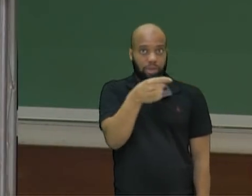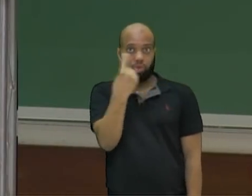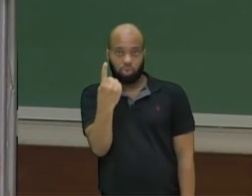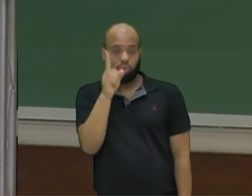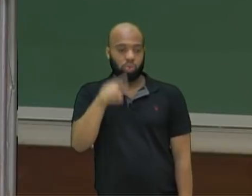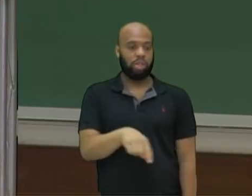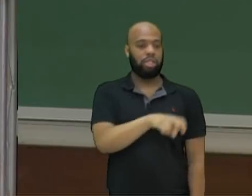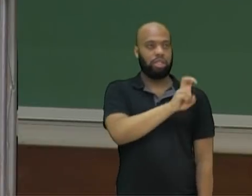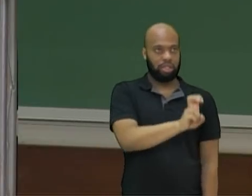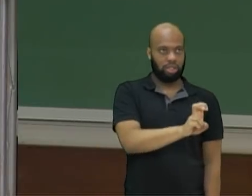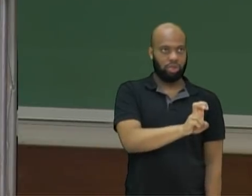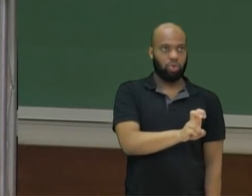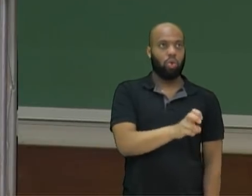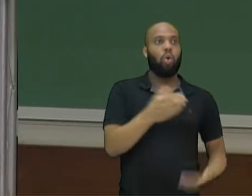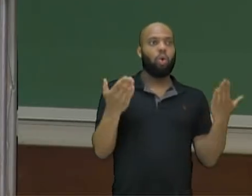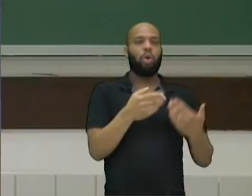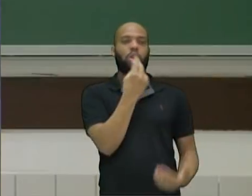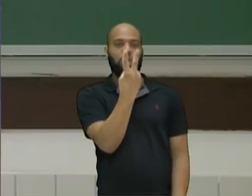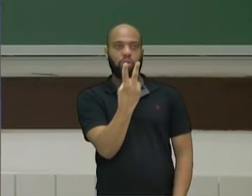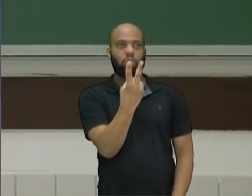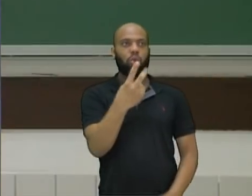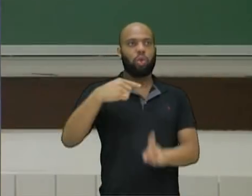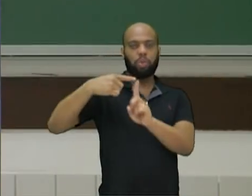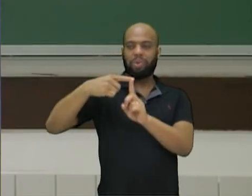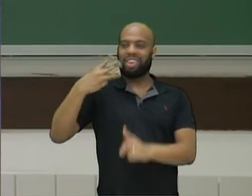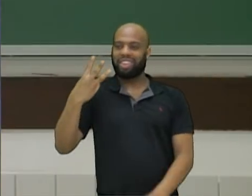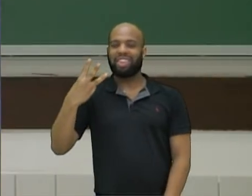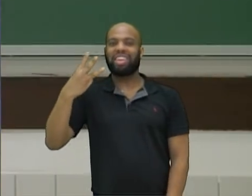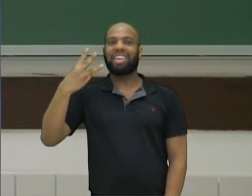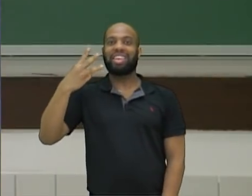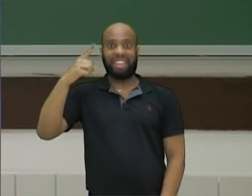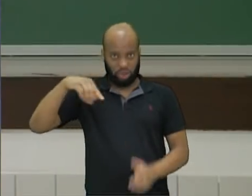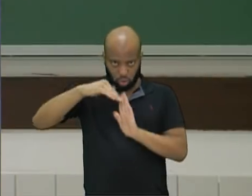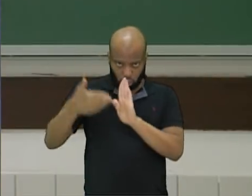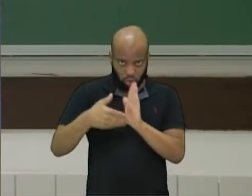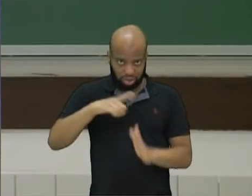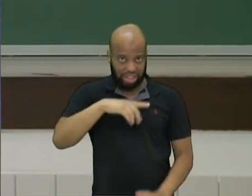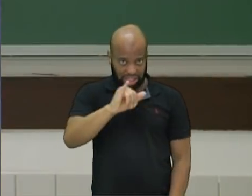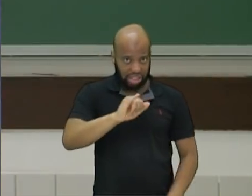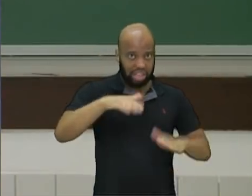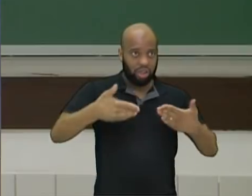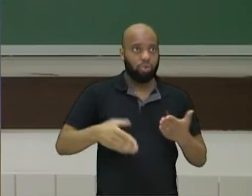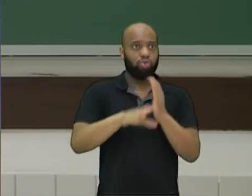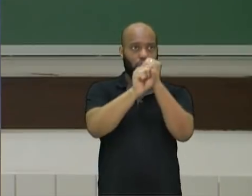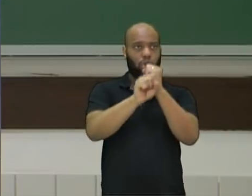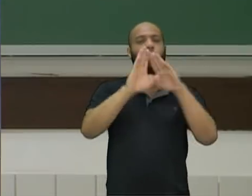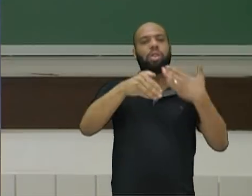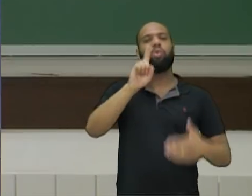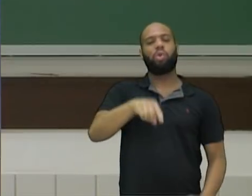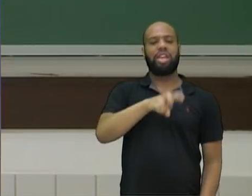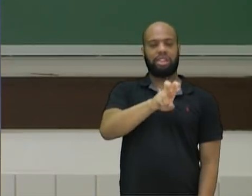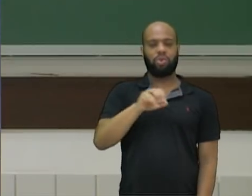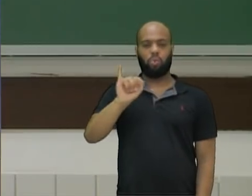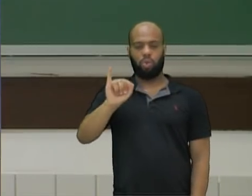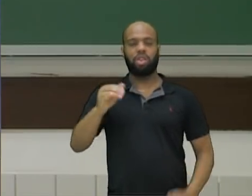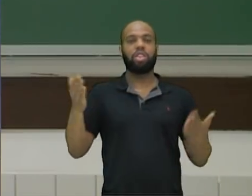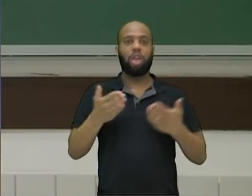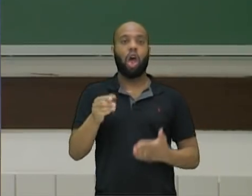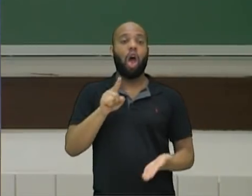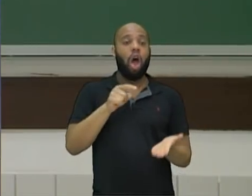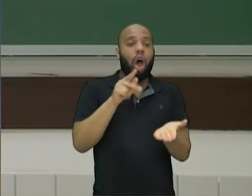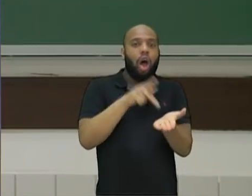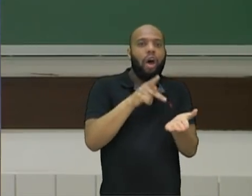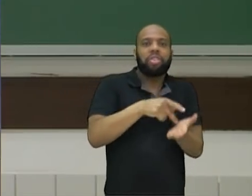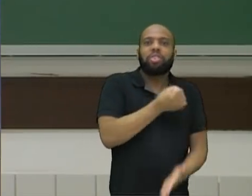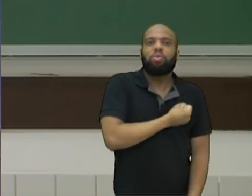3, 5i. Então, o resultado, 5 mais 5i. Quanto vale a parte real? 5. Quanto